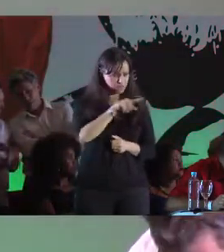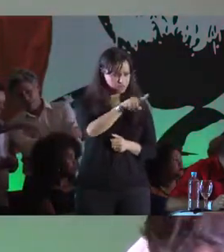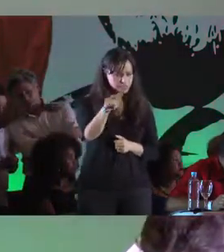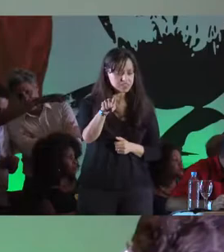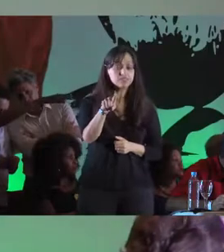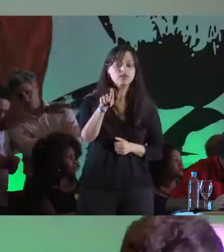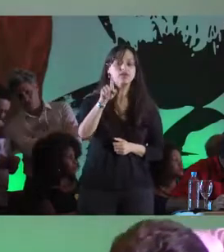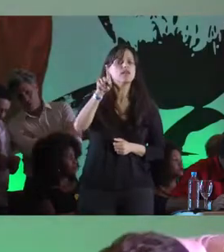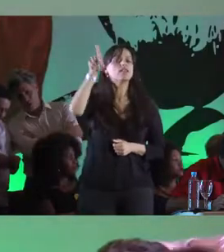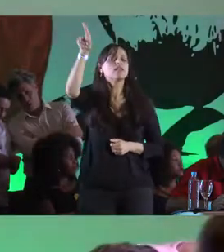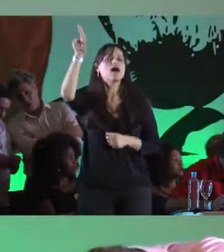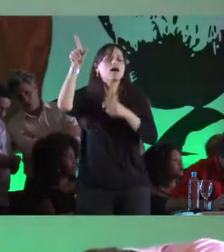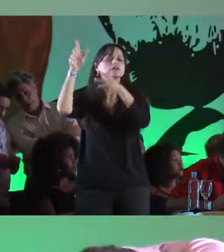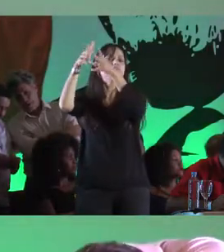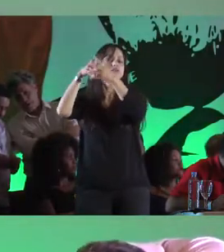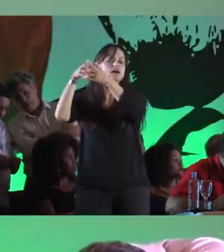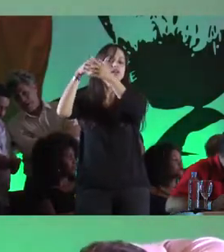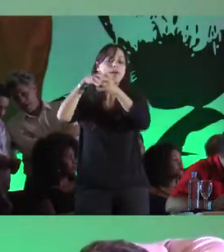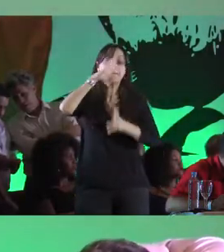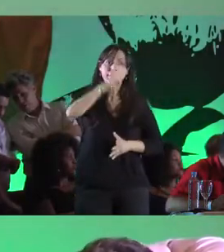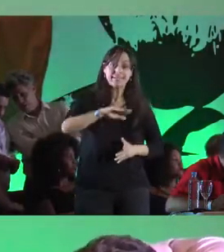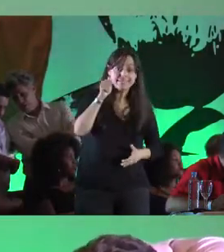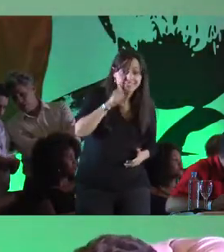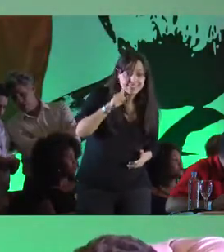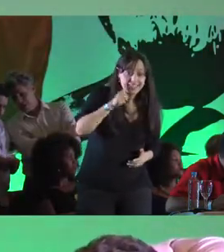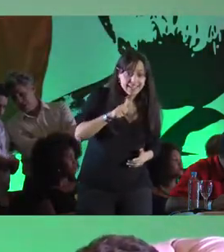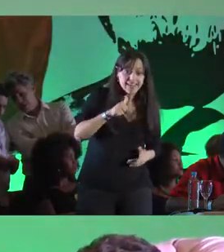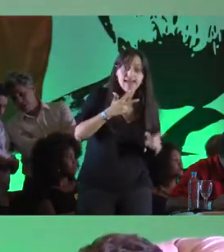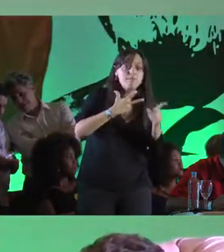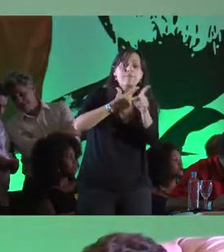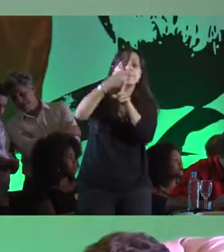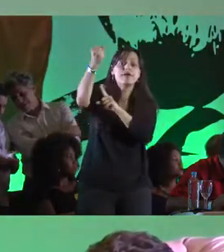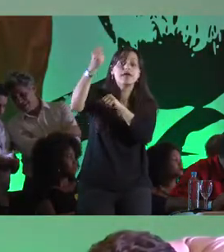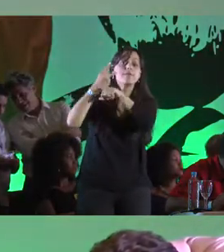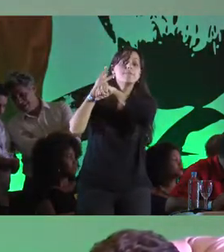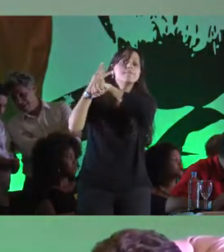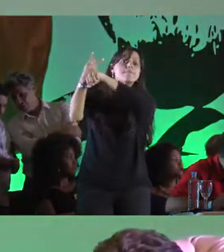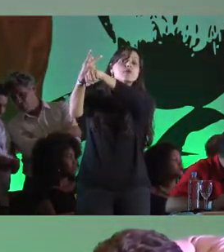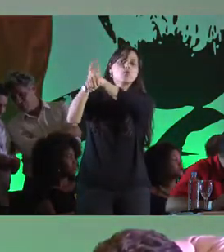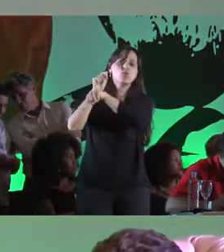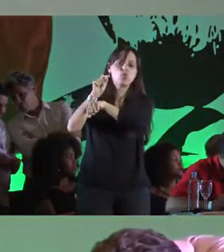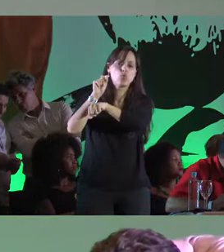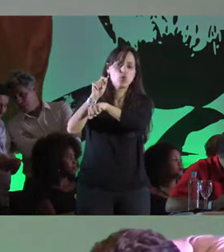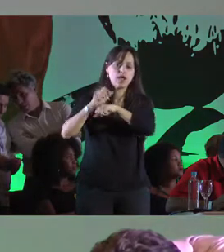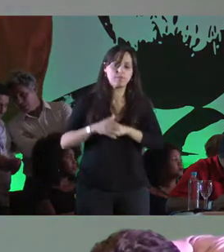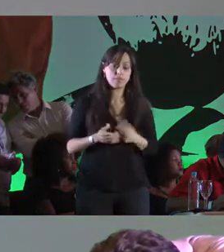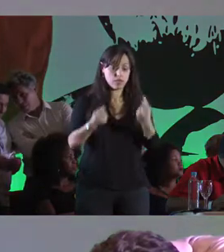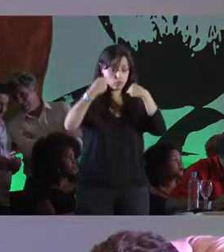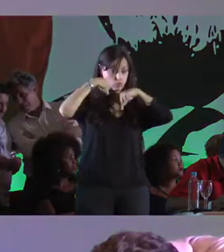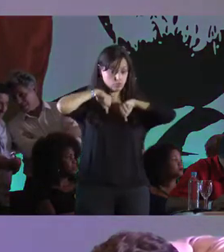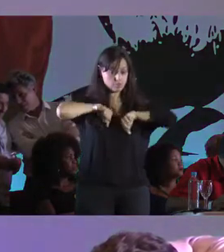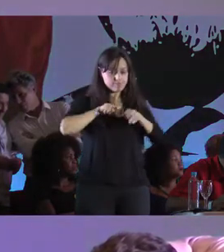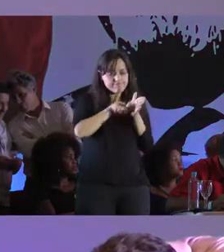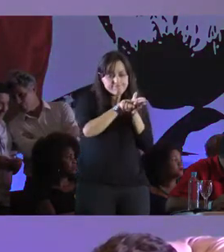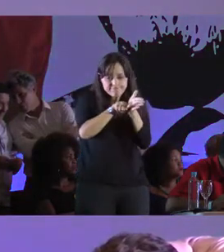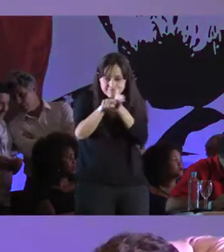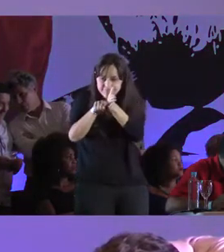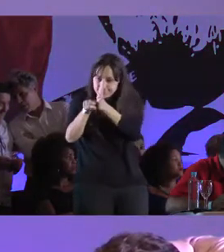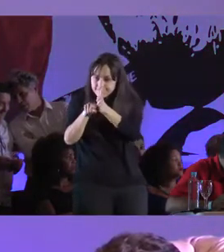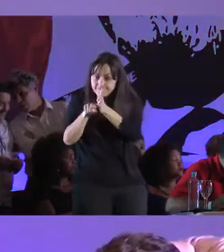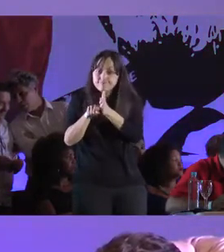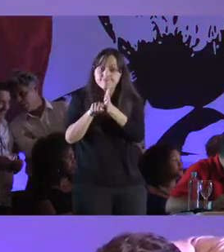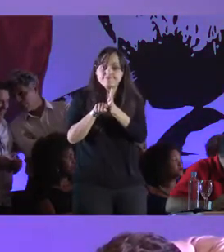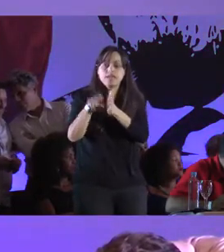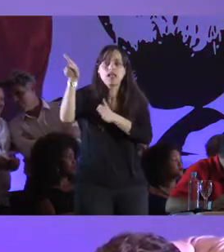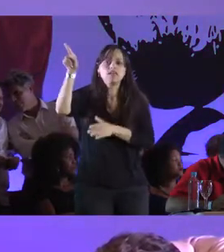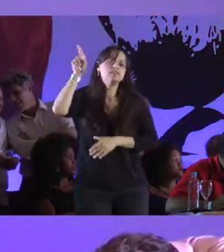da Universidade de São Carlos ganhou o maior prêmio de antropologia do mundo dado por uma